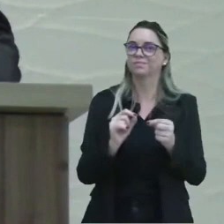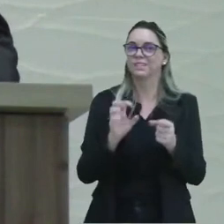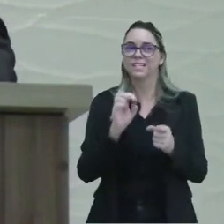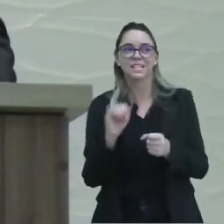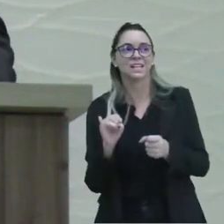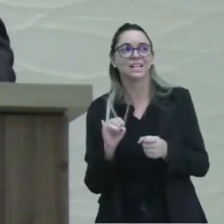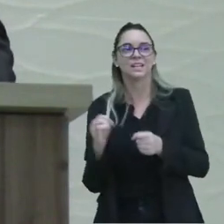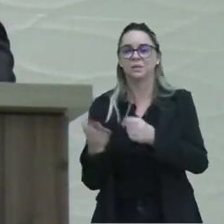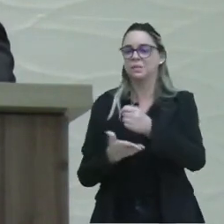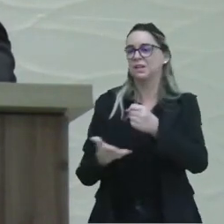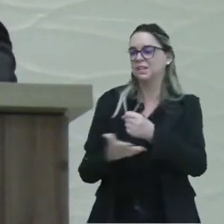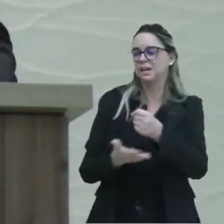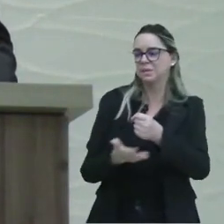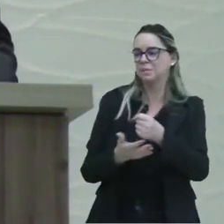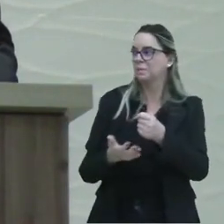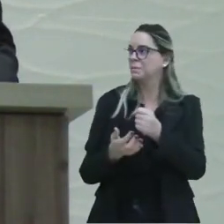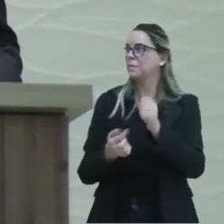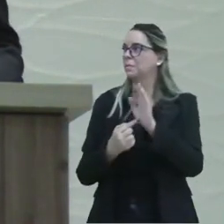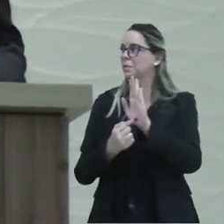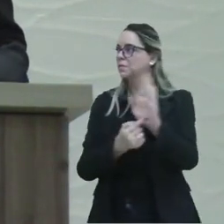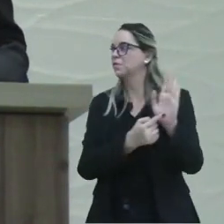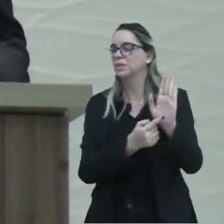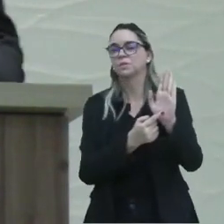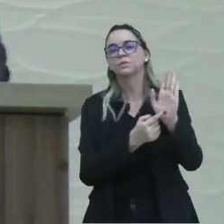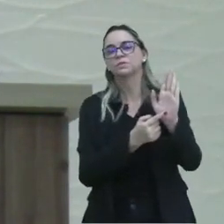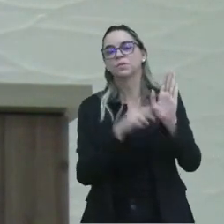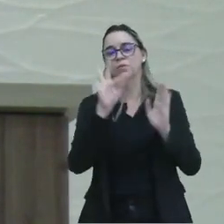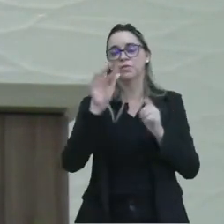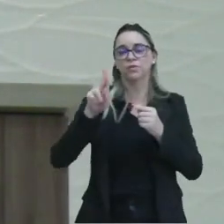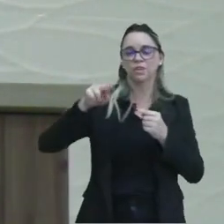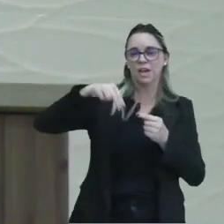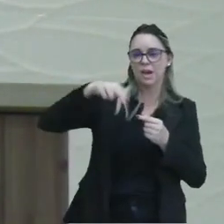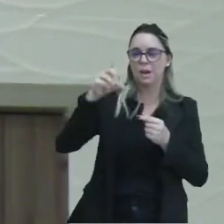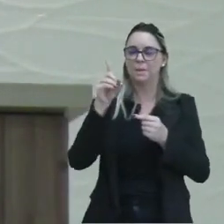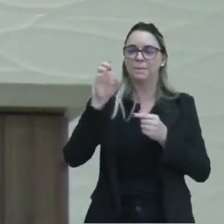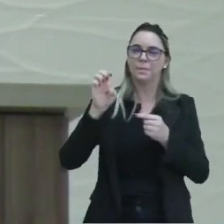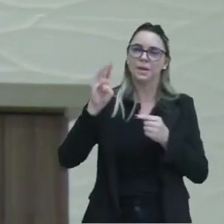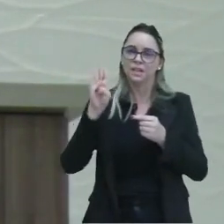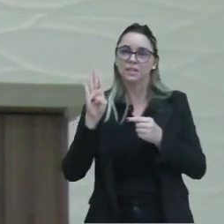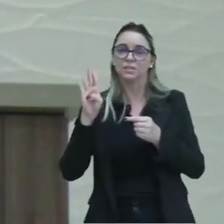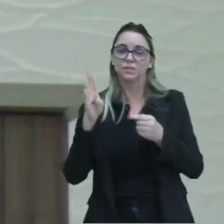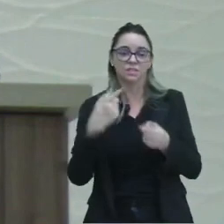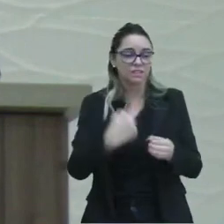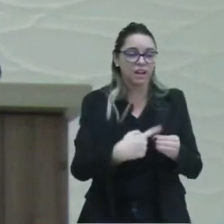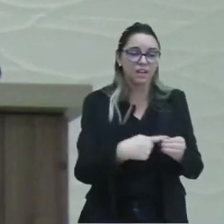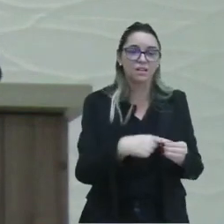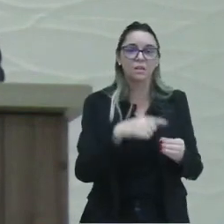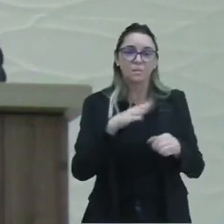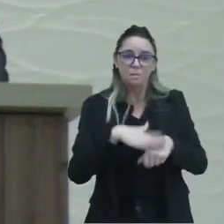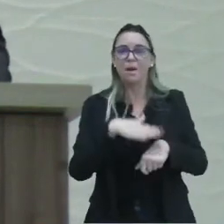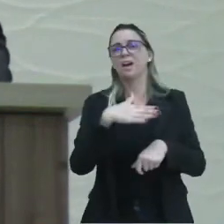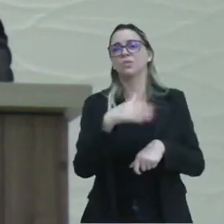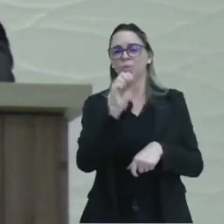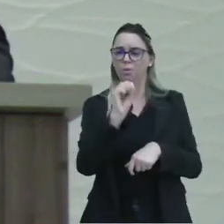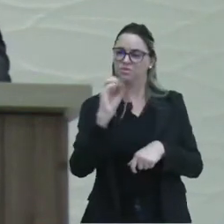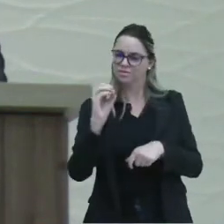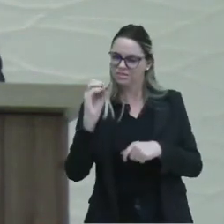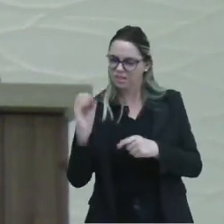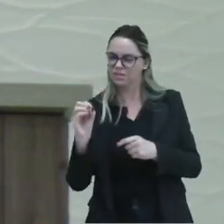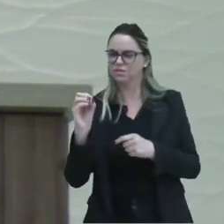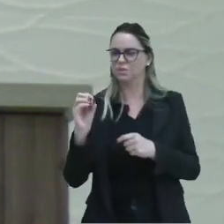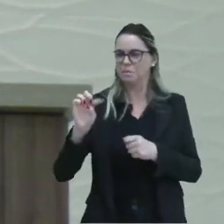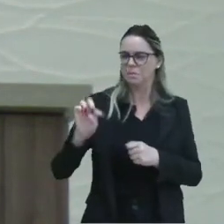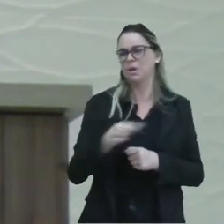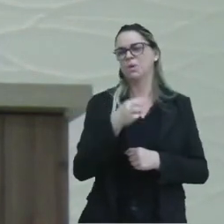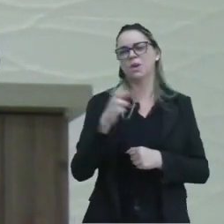na projeção de entradas do Fundeb, o município vai ter que aportar mais de R$800 mil, mesmo com o